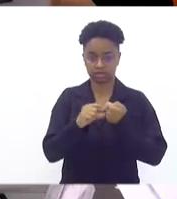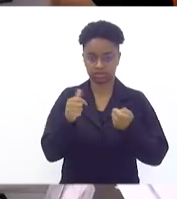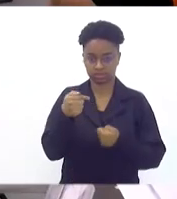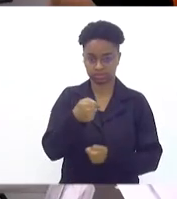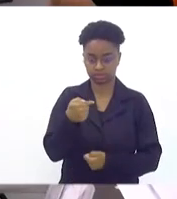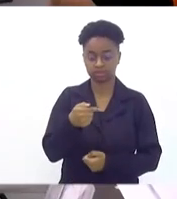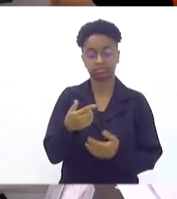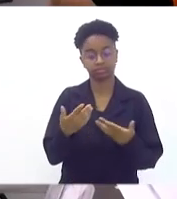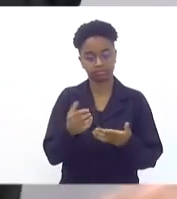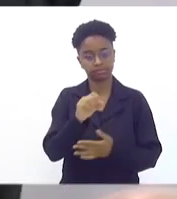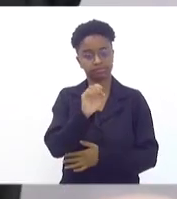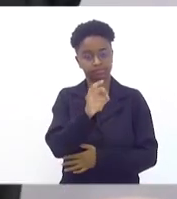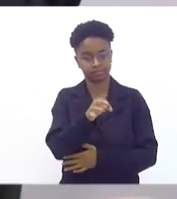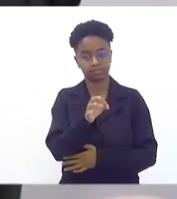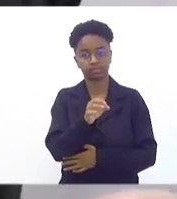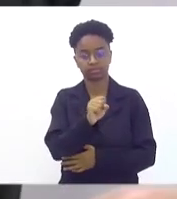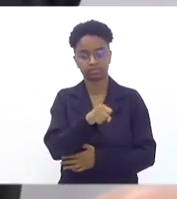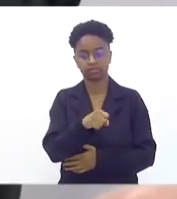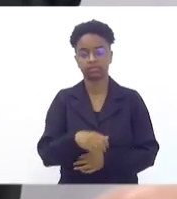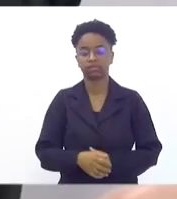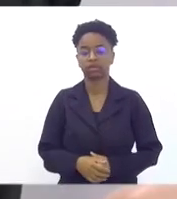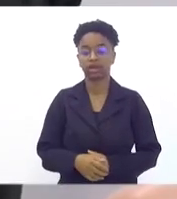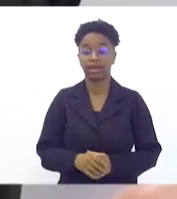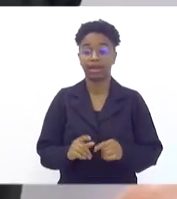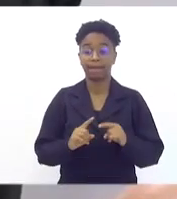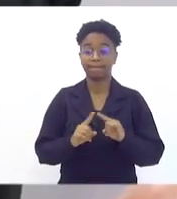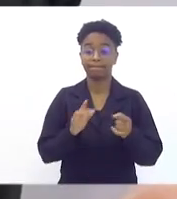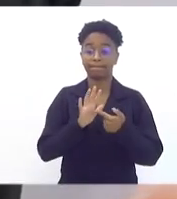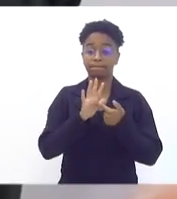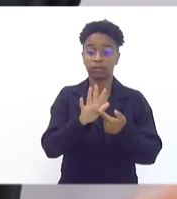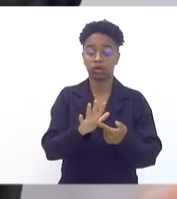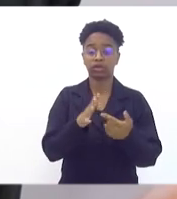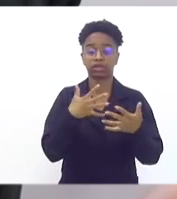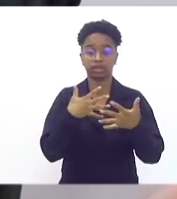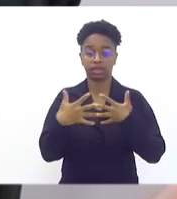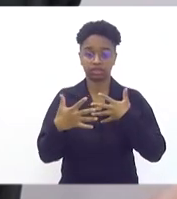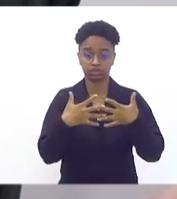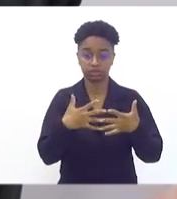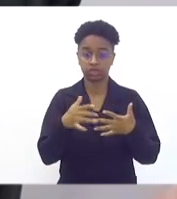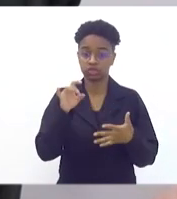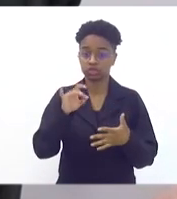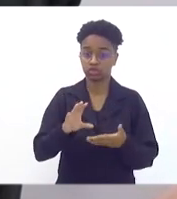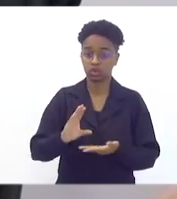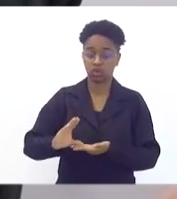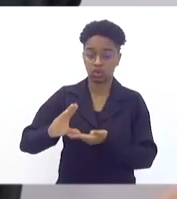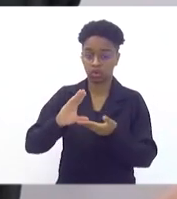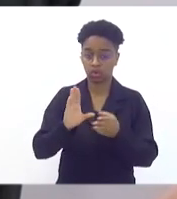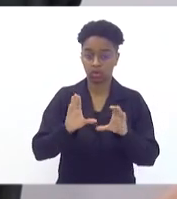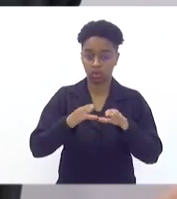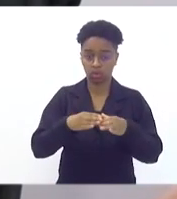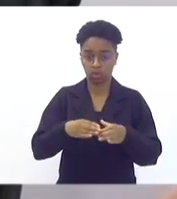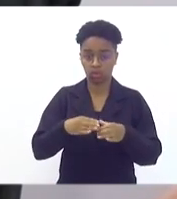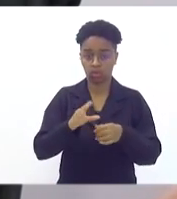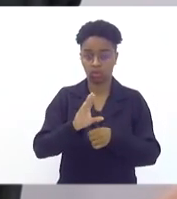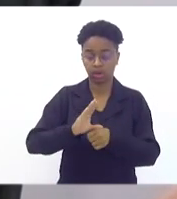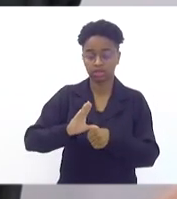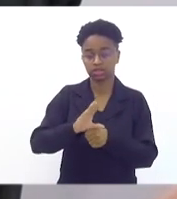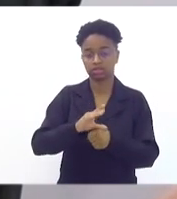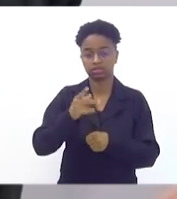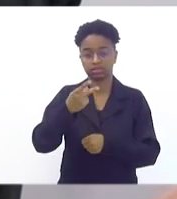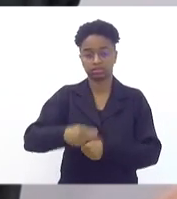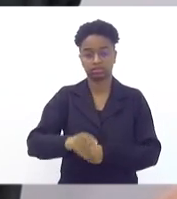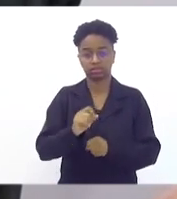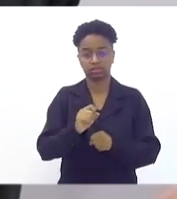esse exercício democrático mostra primeiro a transparência não só do colegiado do da agência